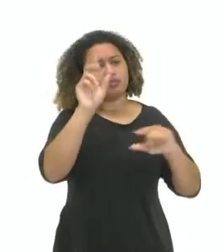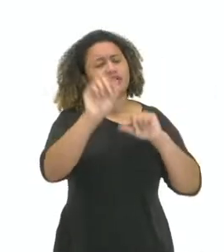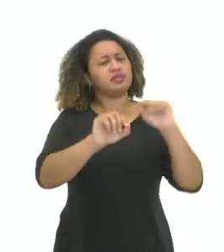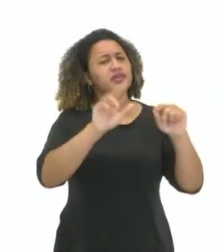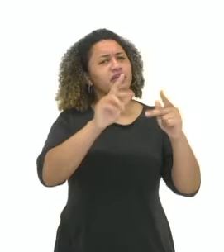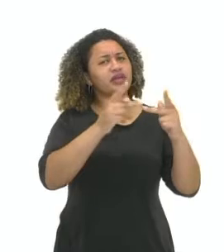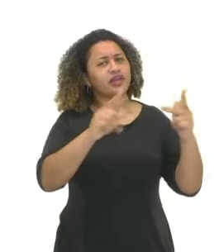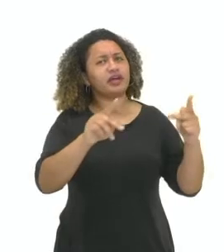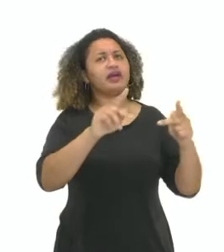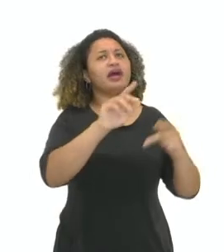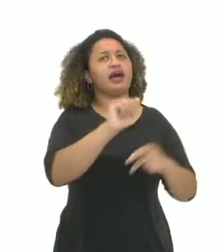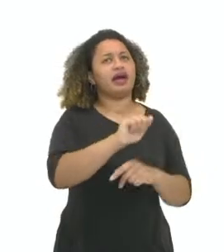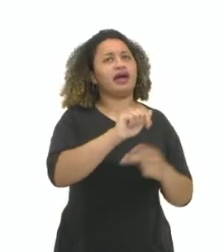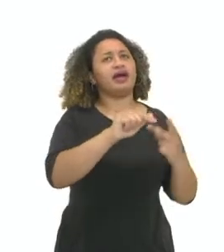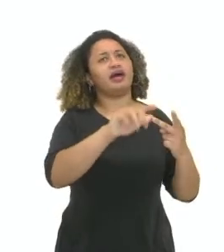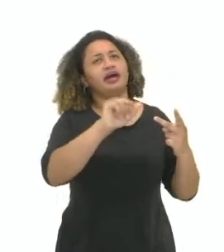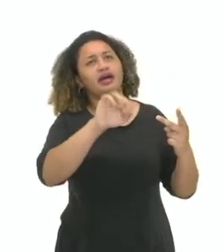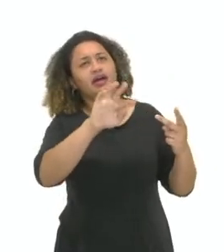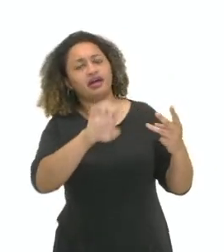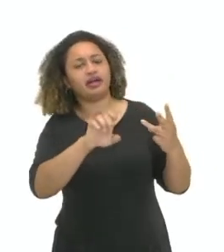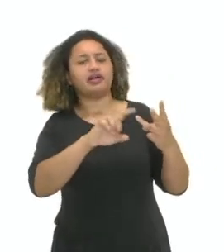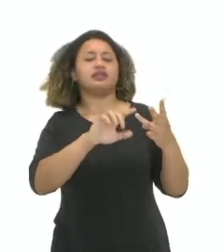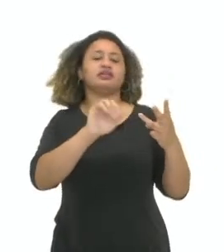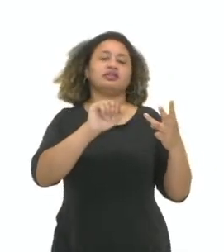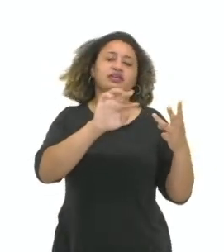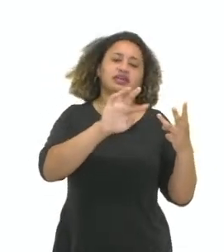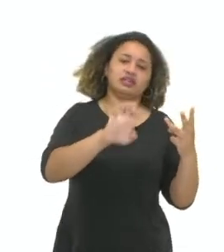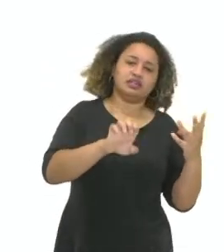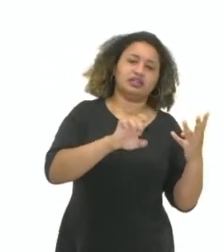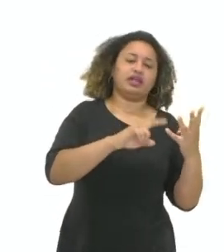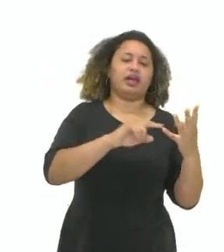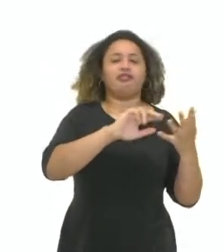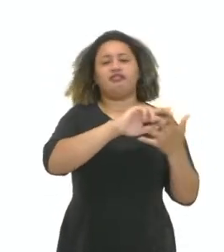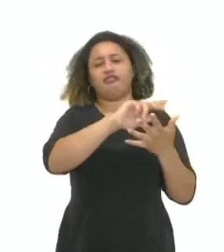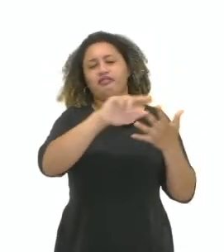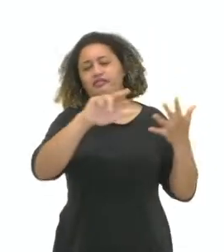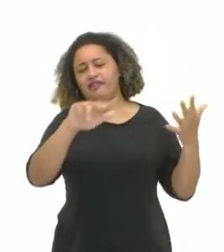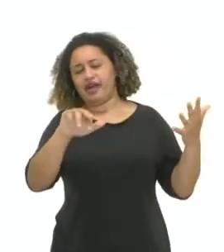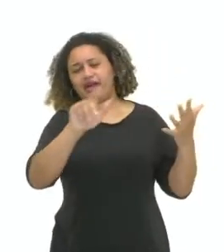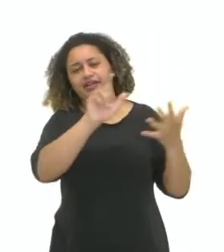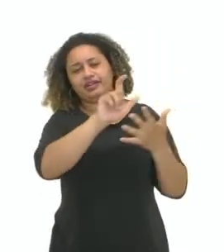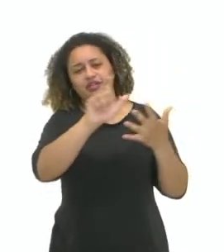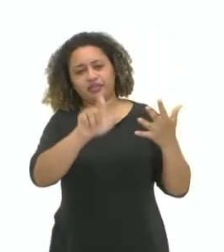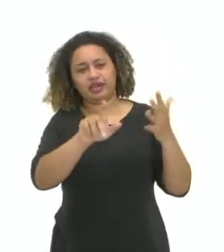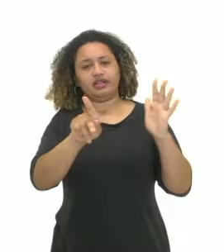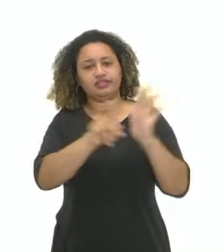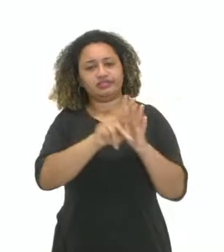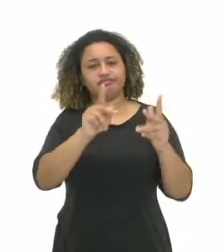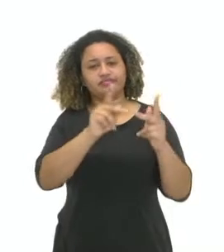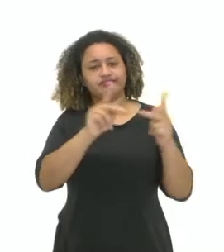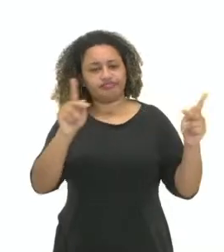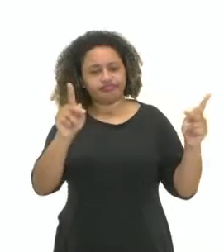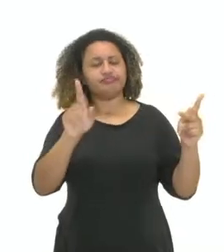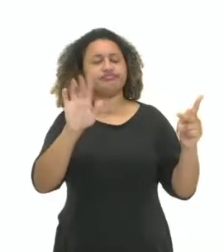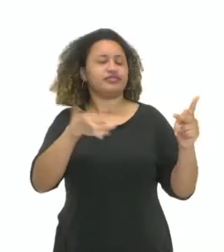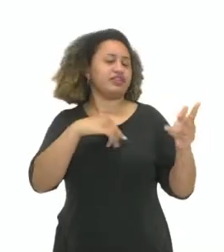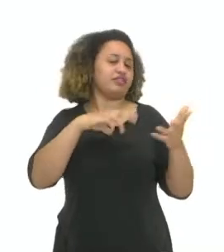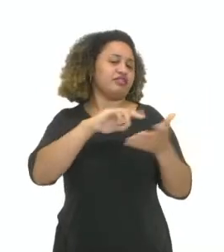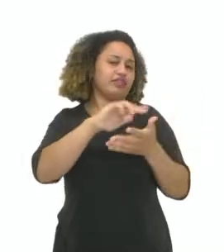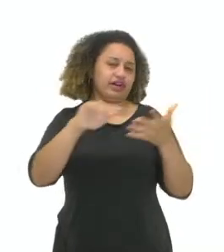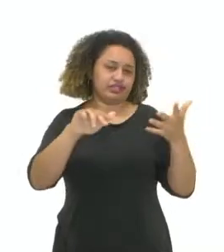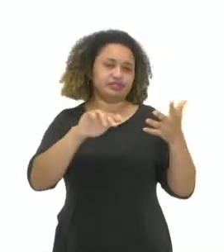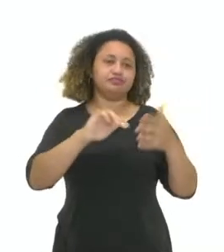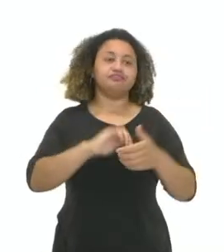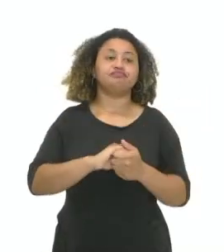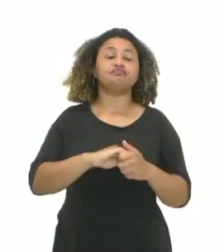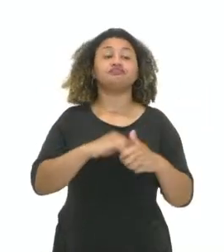preposições? A, ante, até, após, com, contra, de, desde, em, entre, para, perante, sem, sobre, trás. Então,